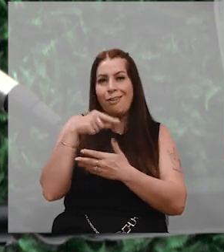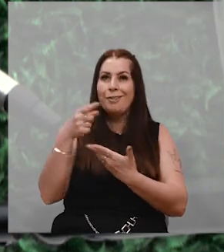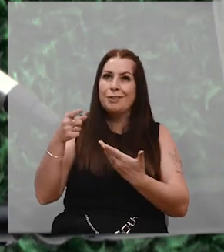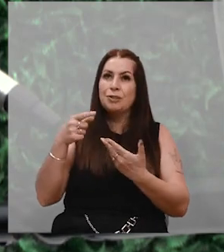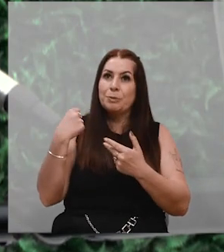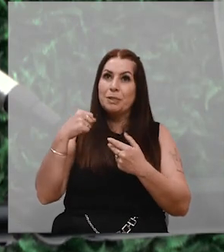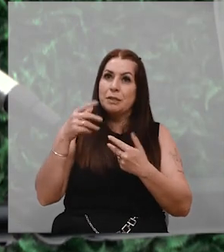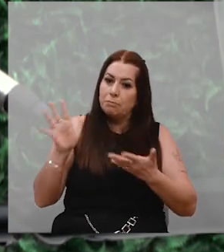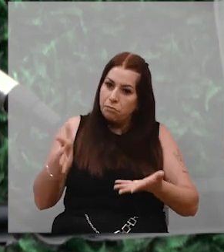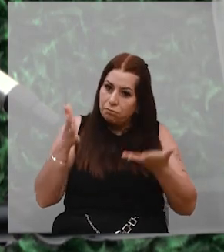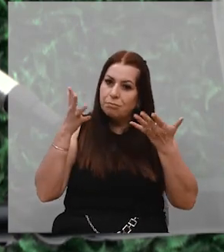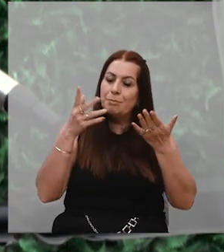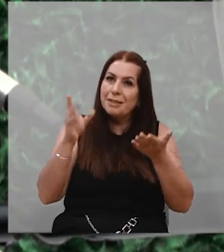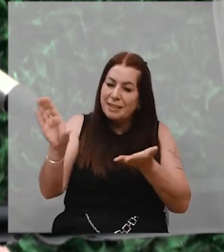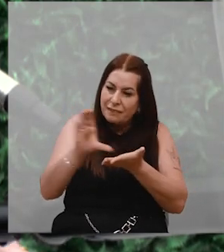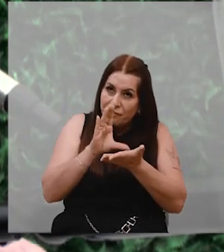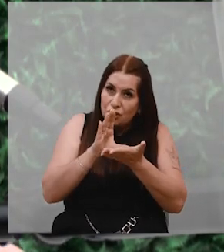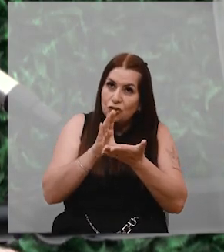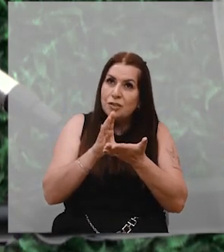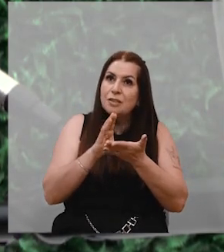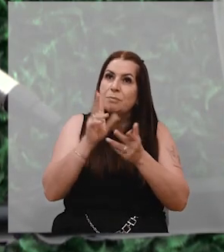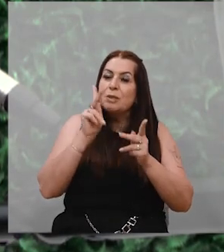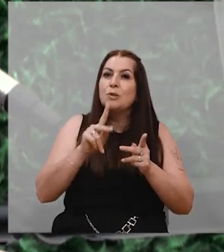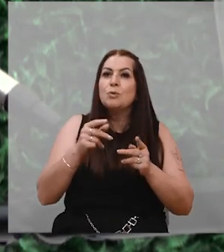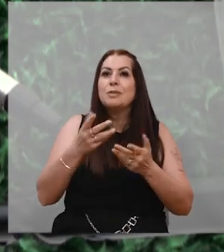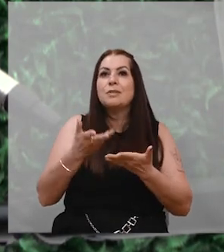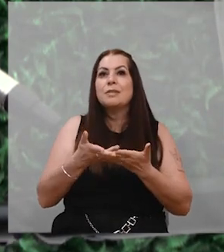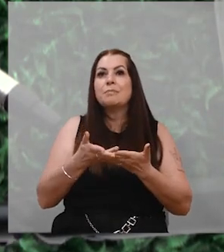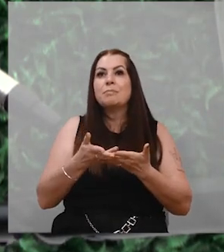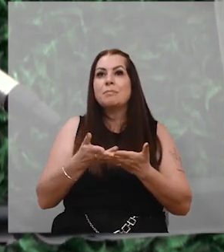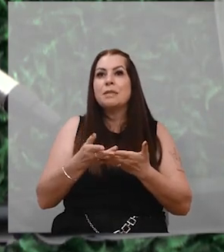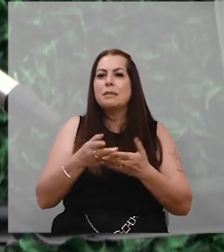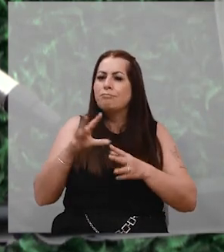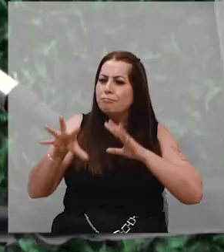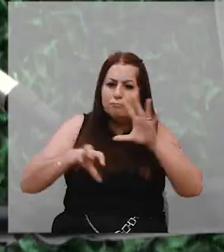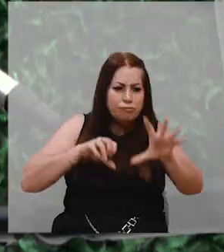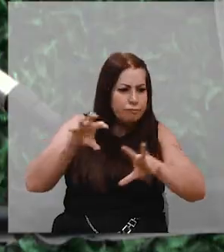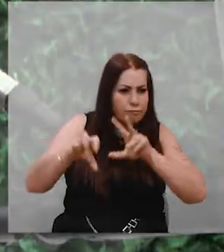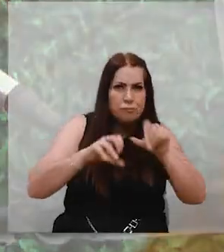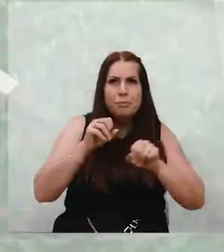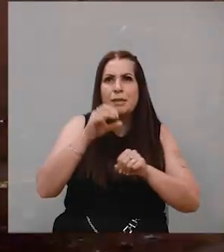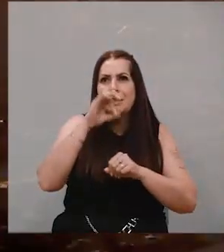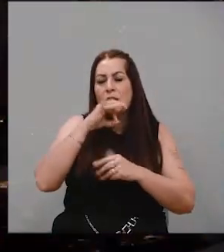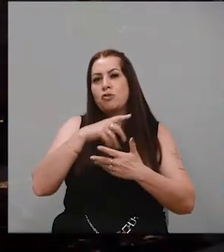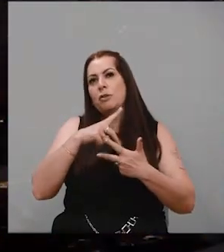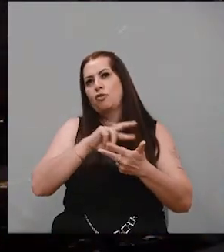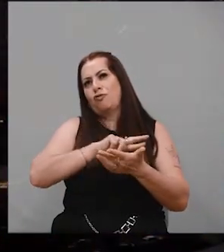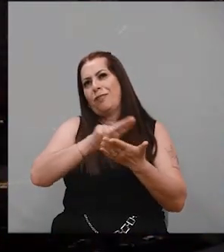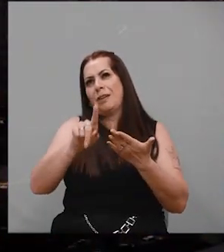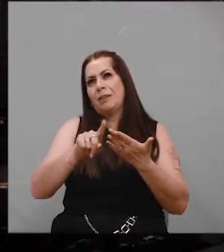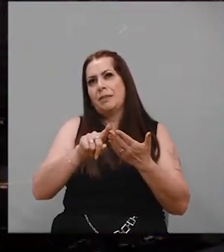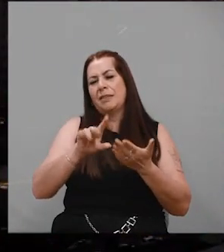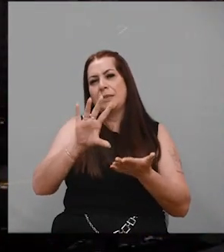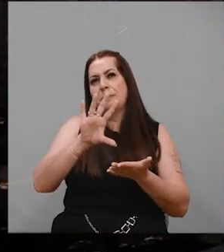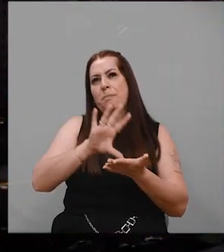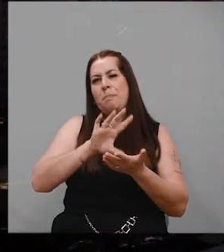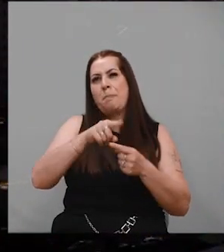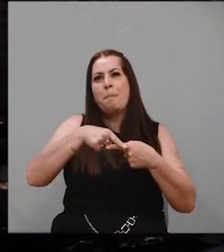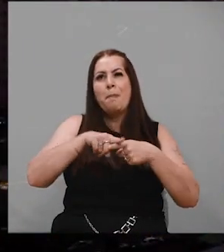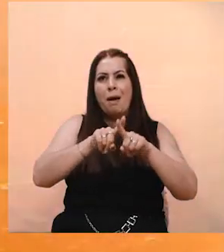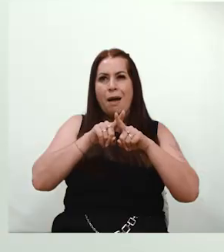mas que precisa ser mais investido e as pessoas precisam desbravar, né? Caxias do Sul tem vários